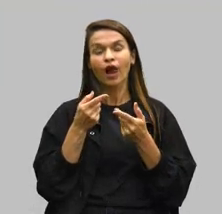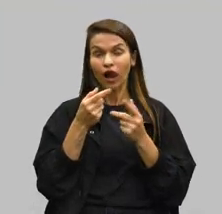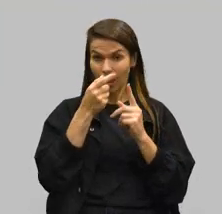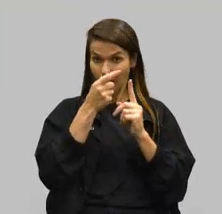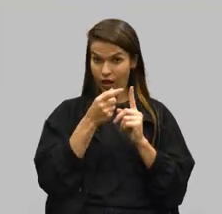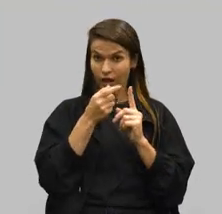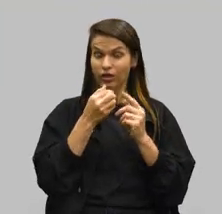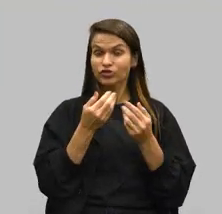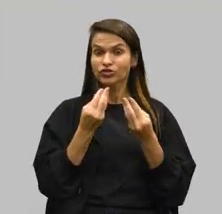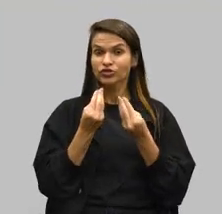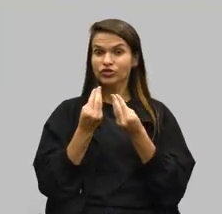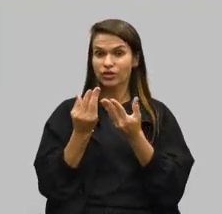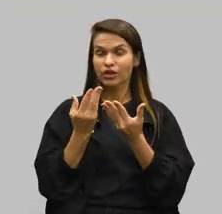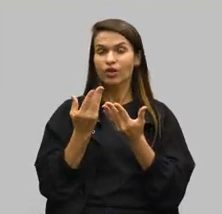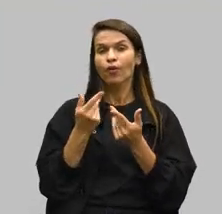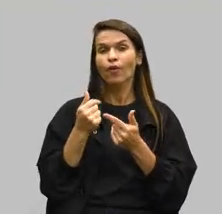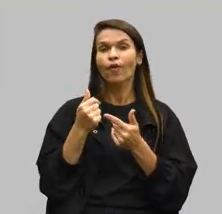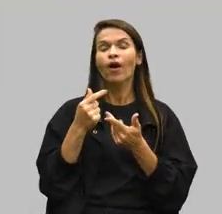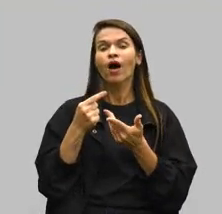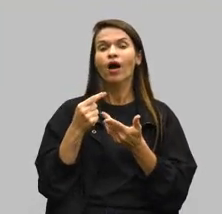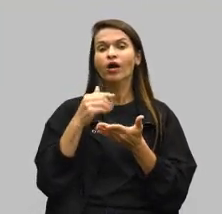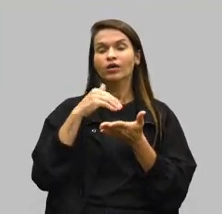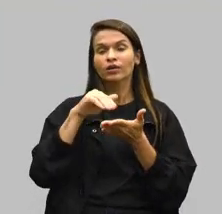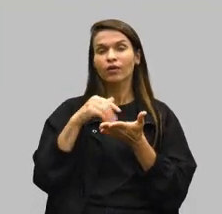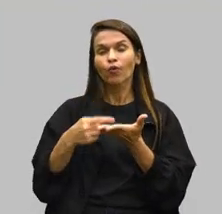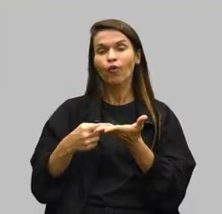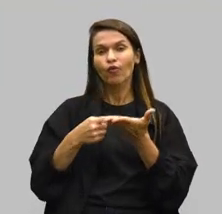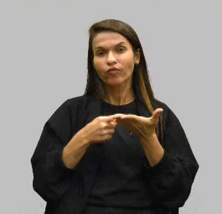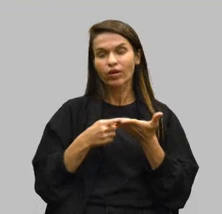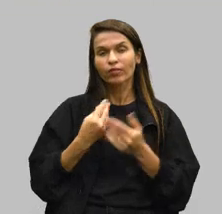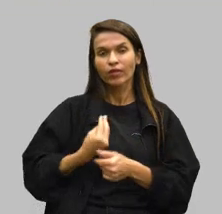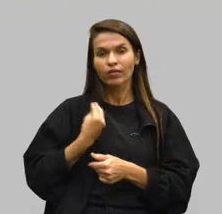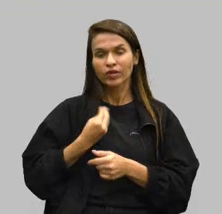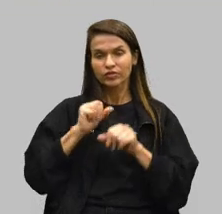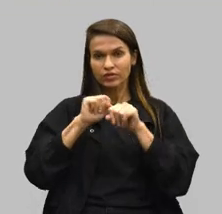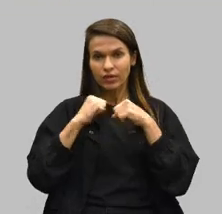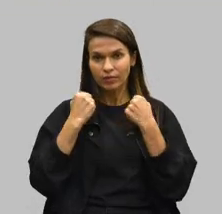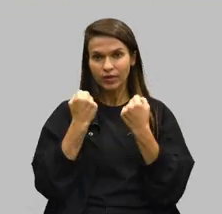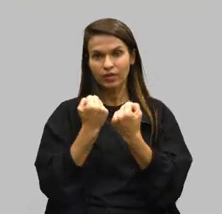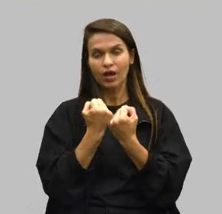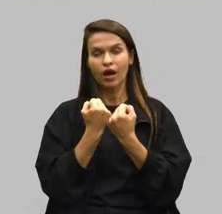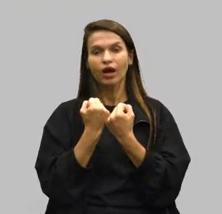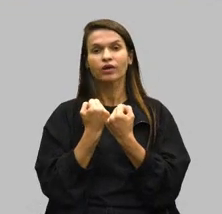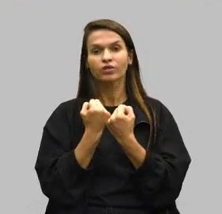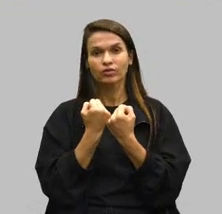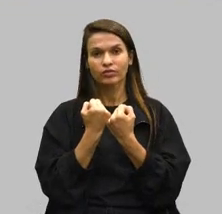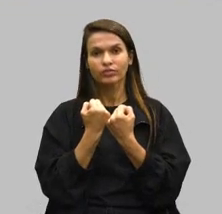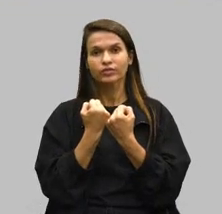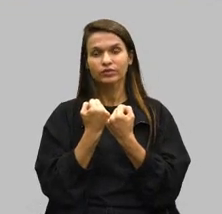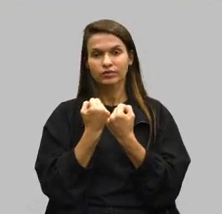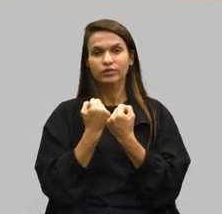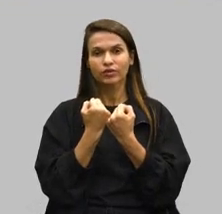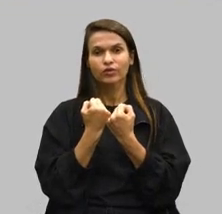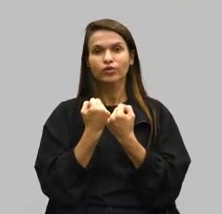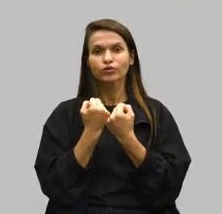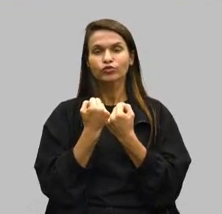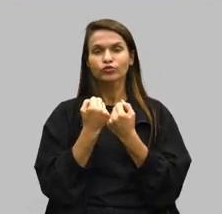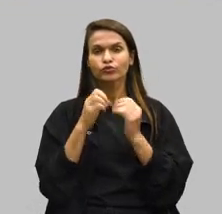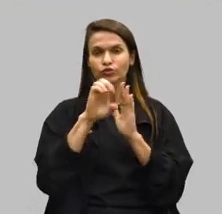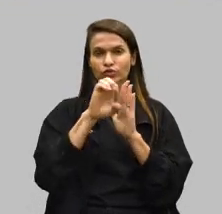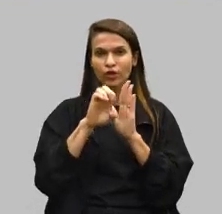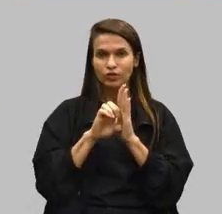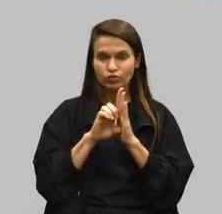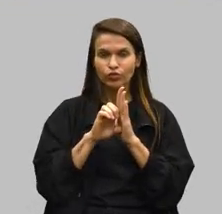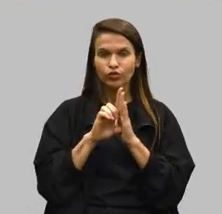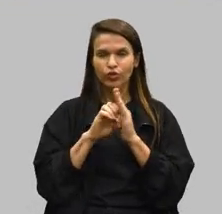aqui à secretária o convite para participação nos seminários né no seminário eh do estatuto da Igualdade racial que estamos